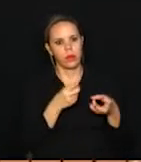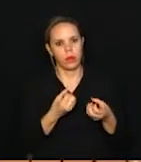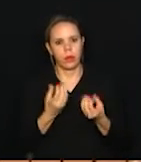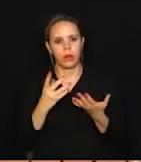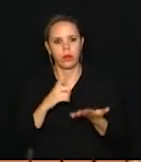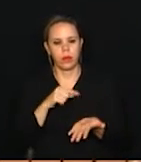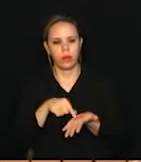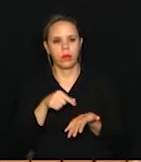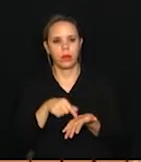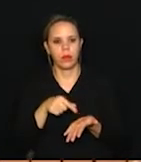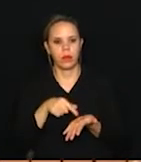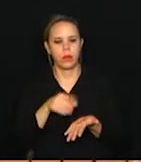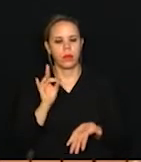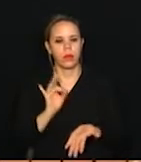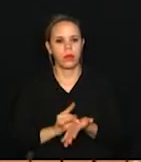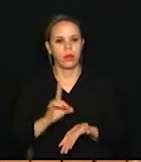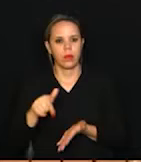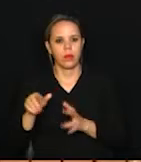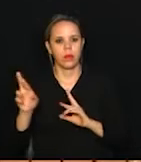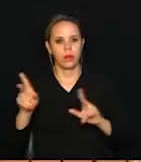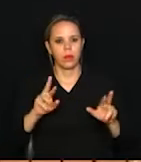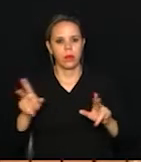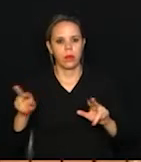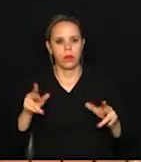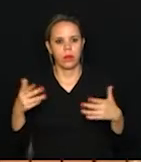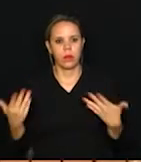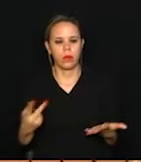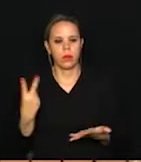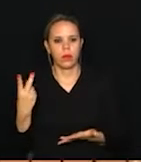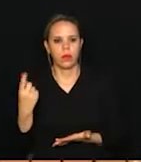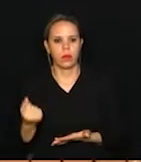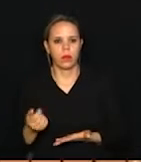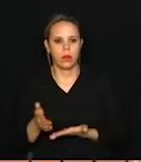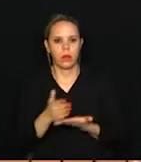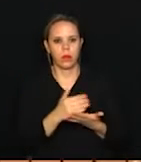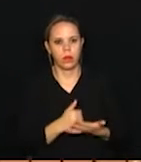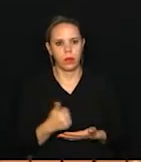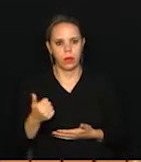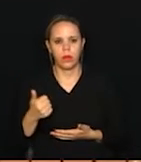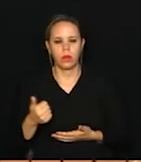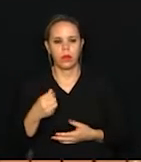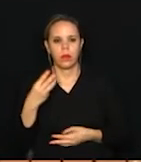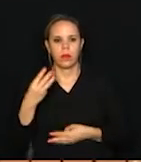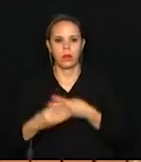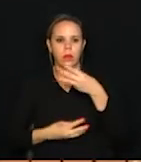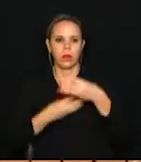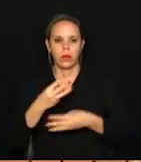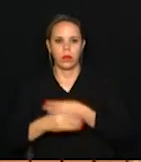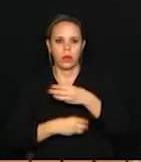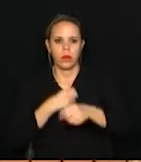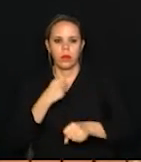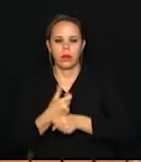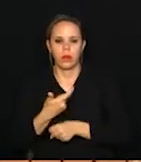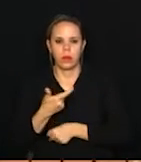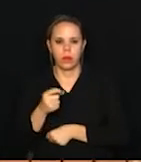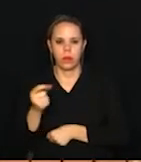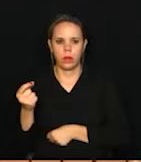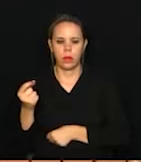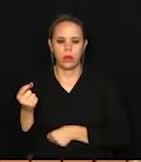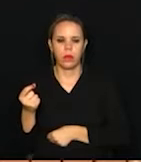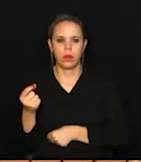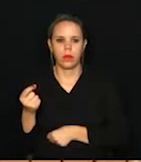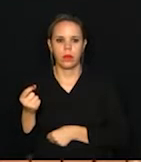em mãos aqui, de fato essa diferença muito grande aí dos valores arrecadados no primeiro trimestre do ano de 2020 com